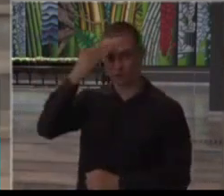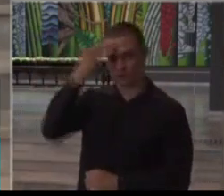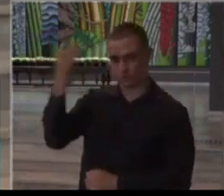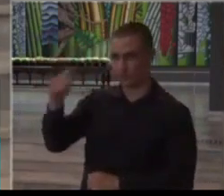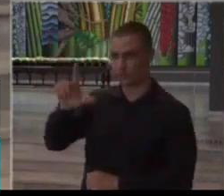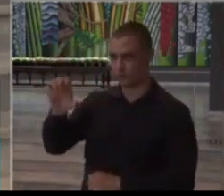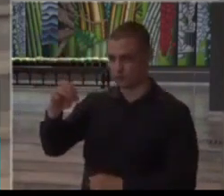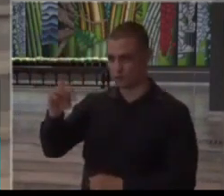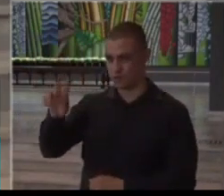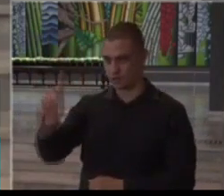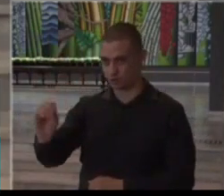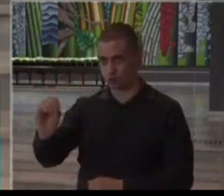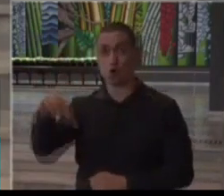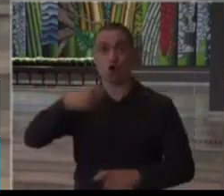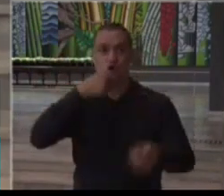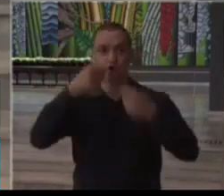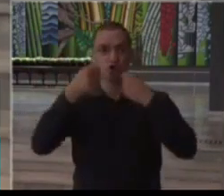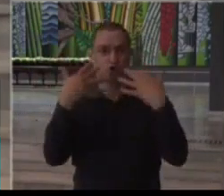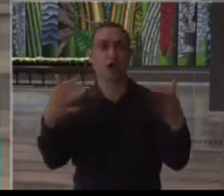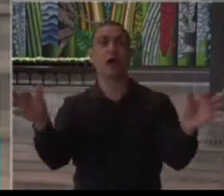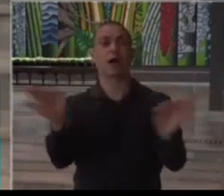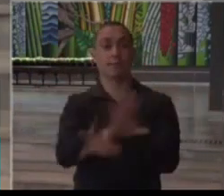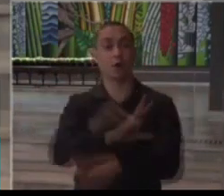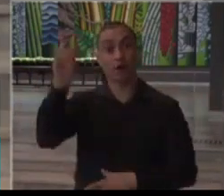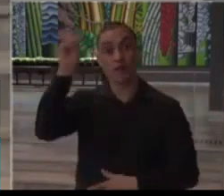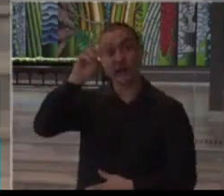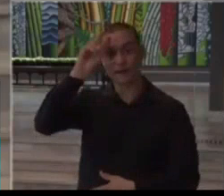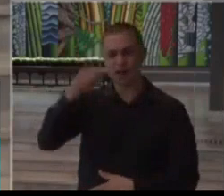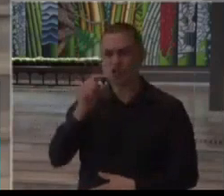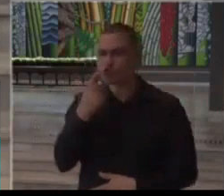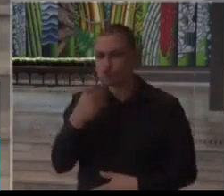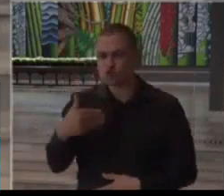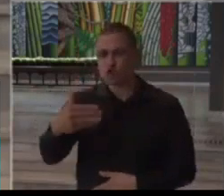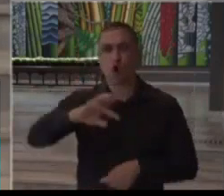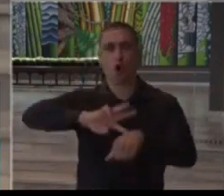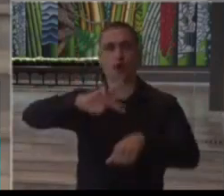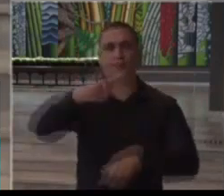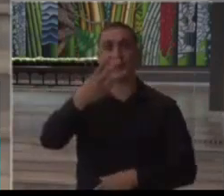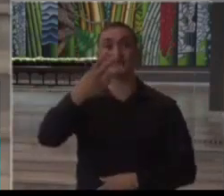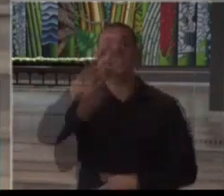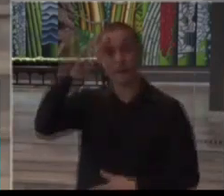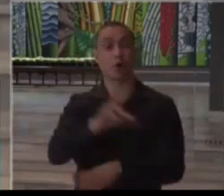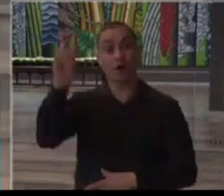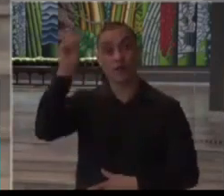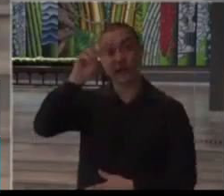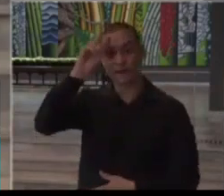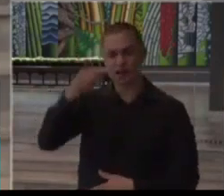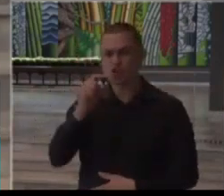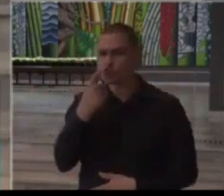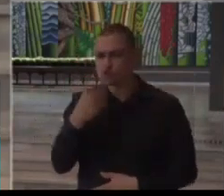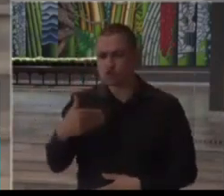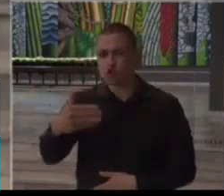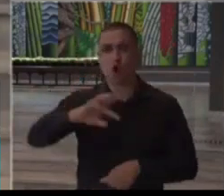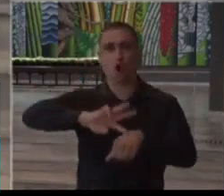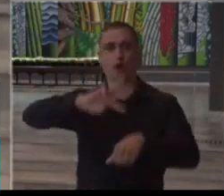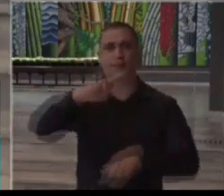aqui, Leonardo, encerramos a coletiva de hoje. Lembrando que daqui a pouco, às 15h30,